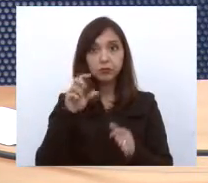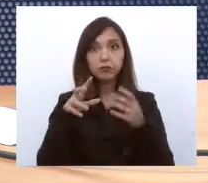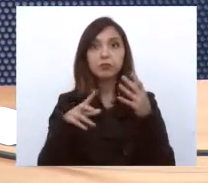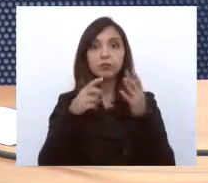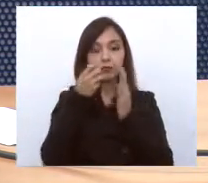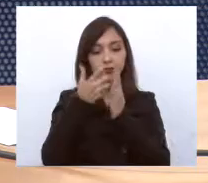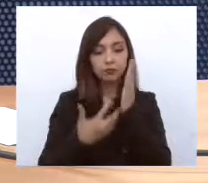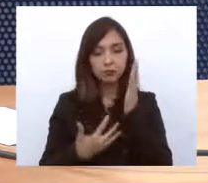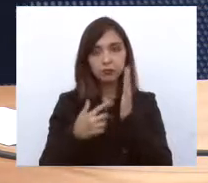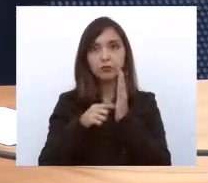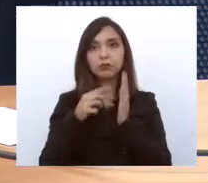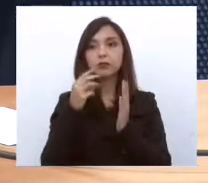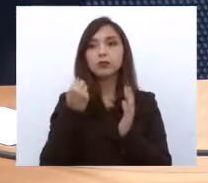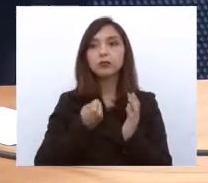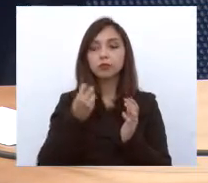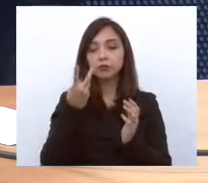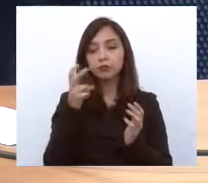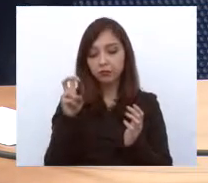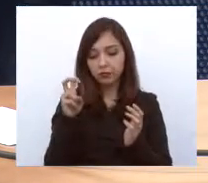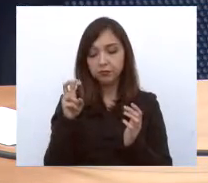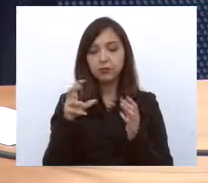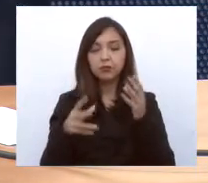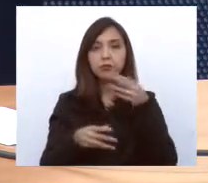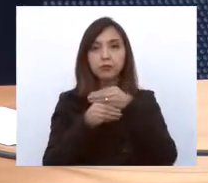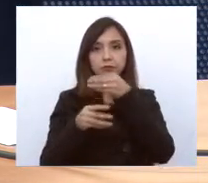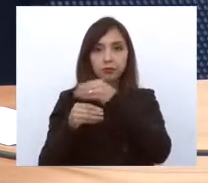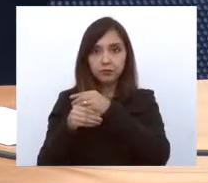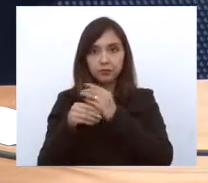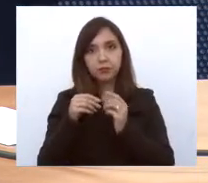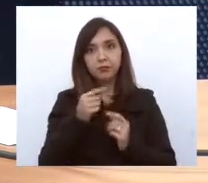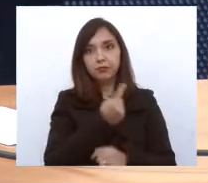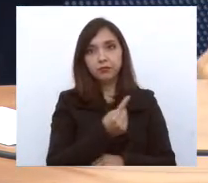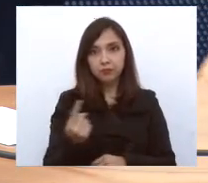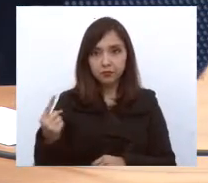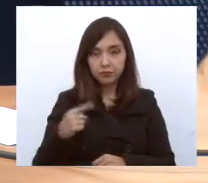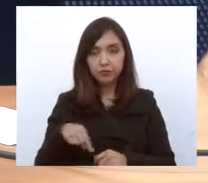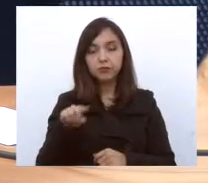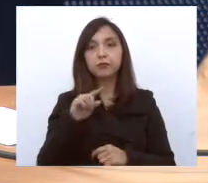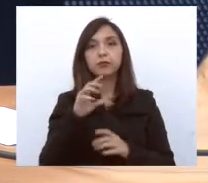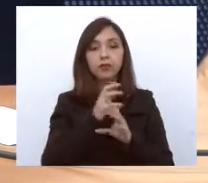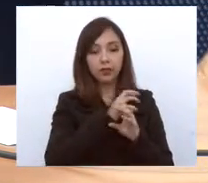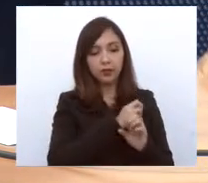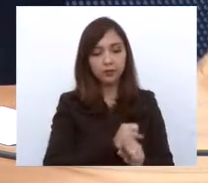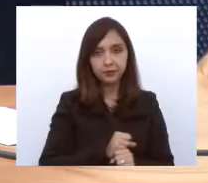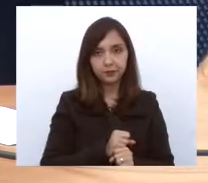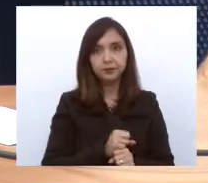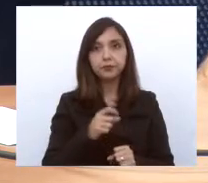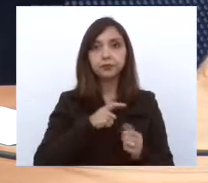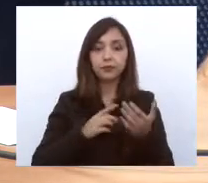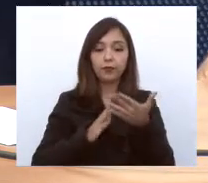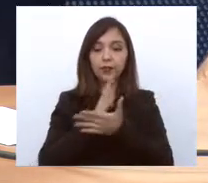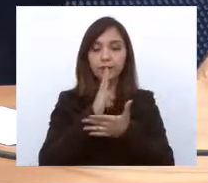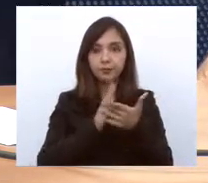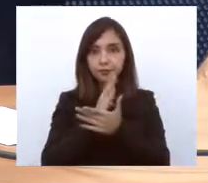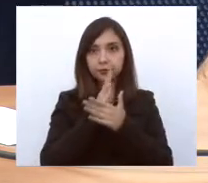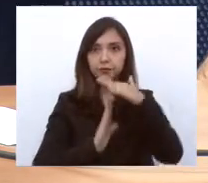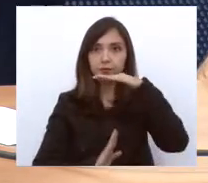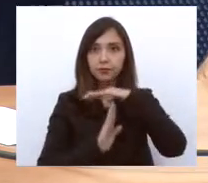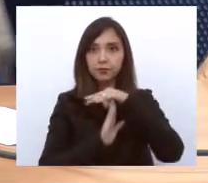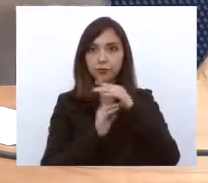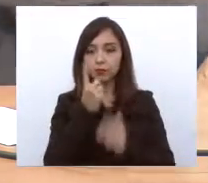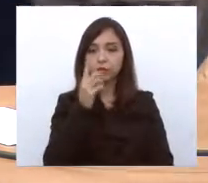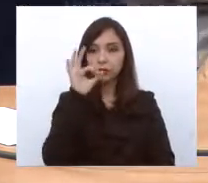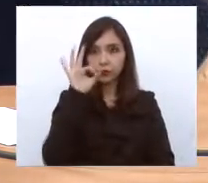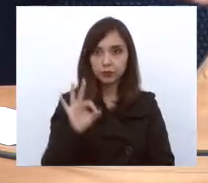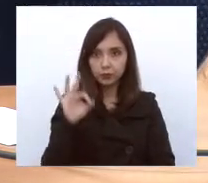redação. Artigo 35. As emendas individuais ao projeto de lei orçamentária serão aprovadas no limite de